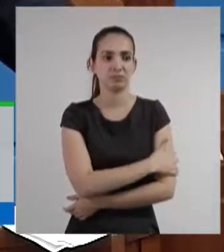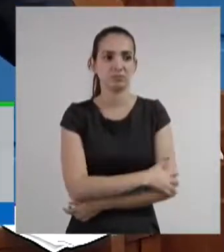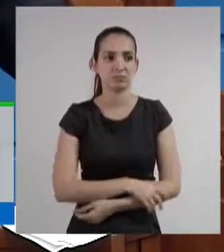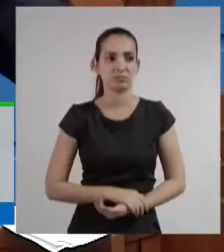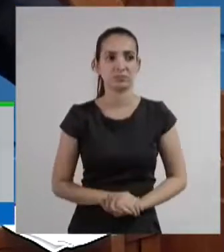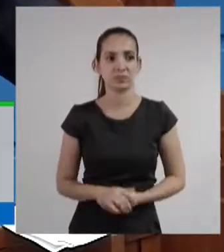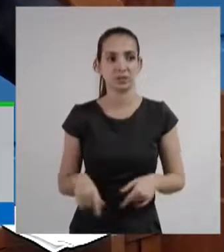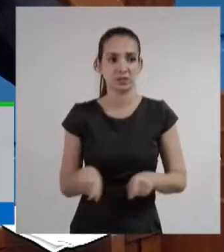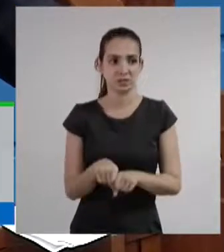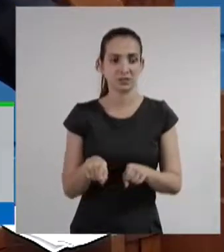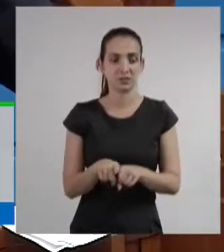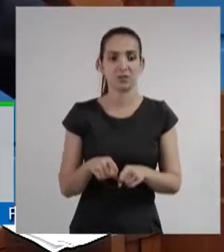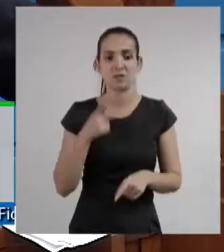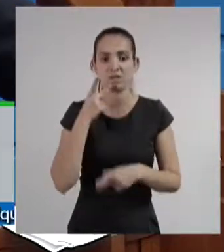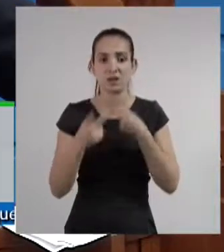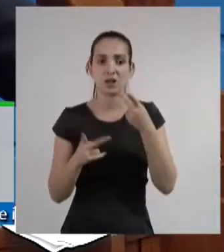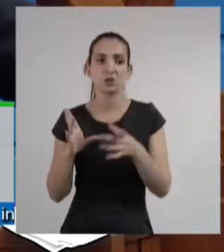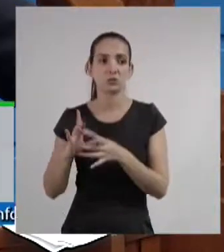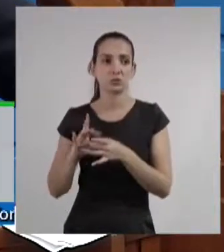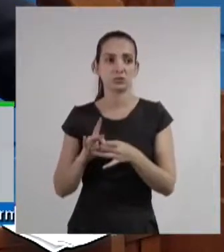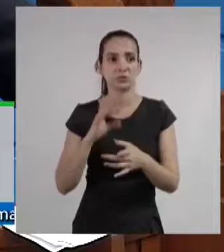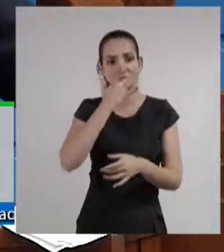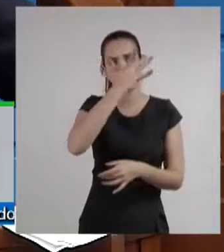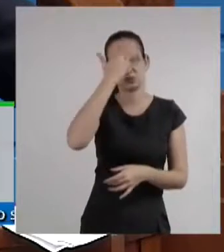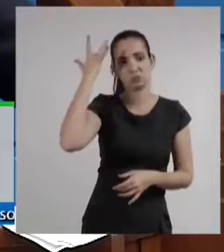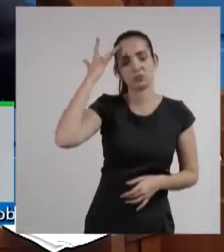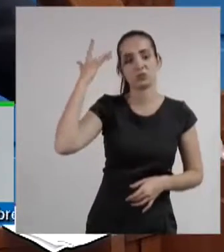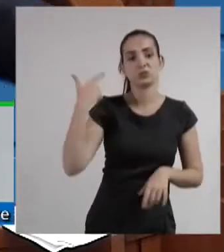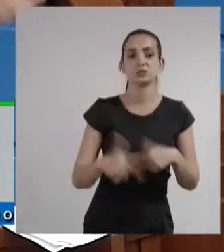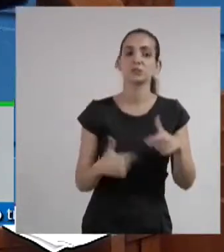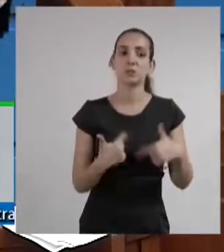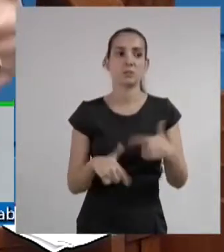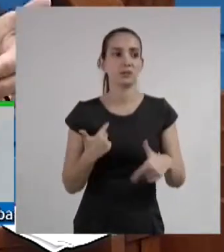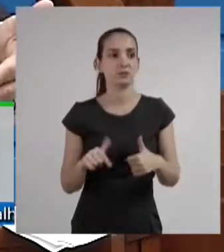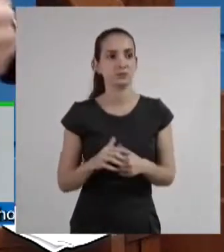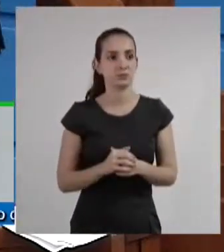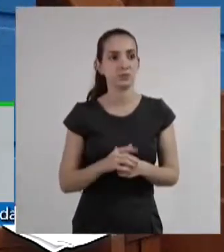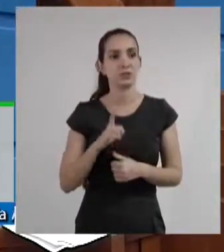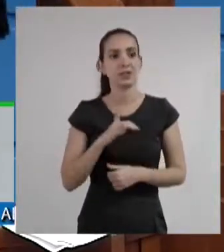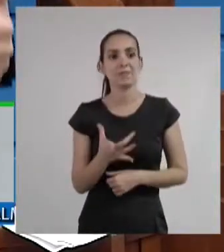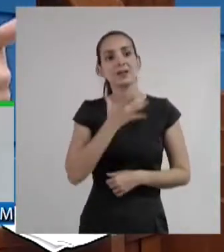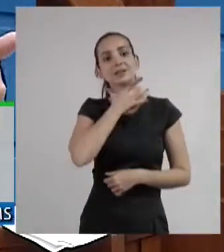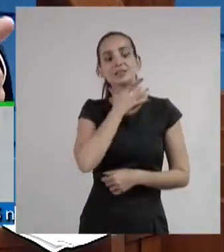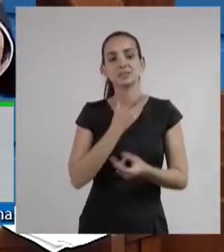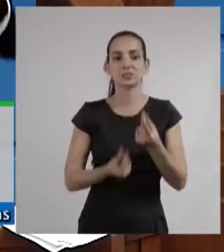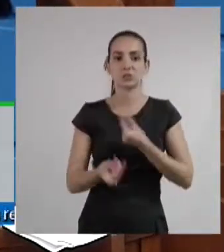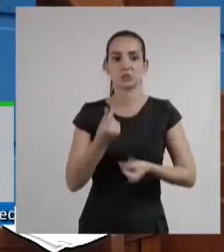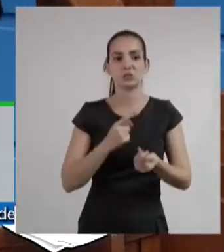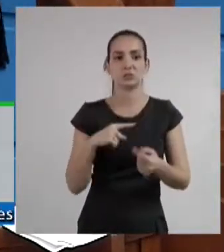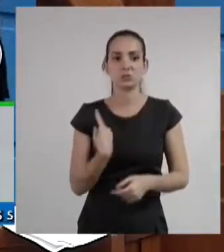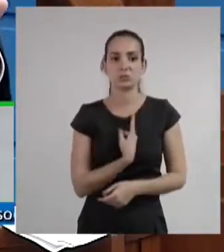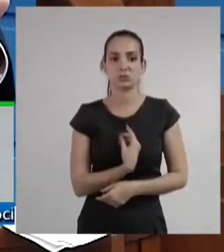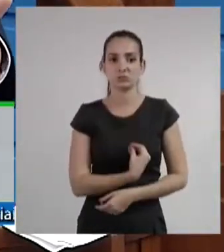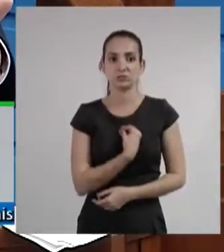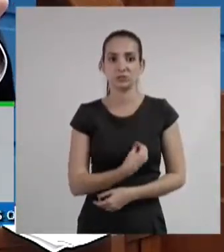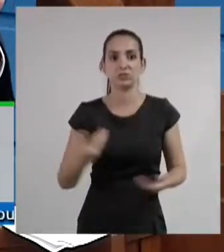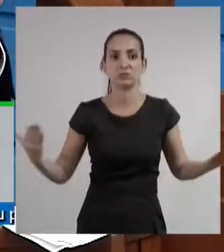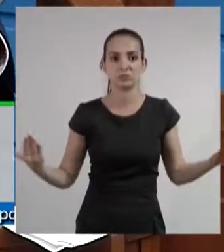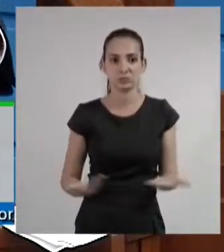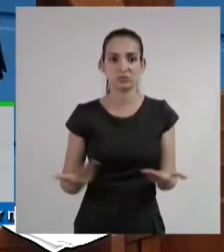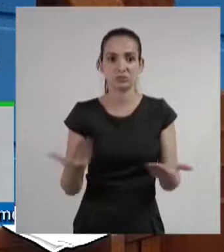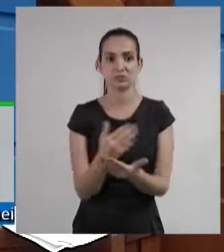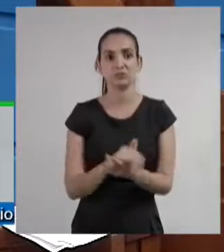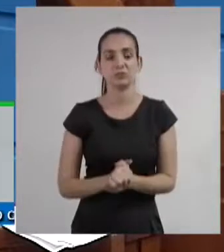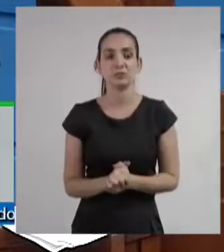na situação de trabalhadores, numa crise econômica que nós estamos vivendo, com essa